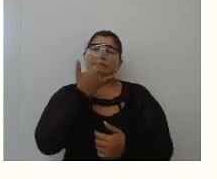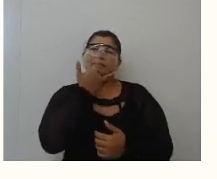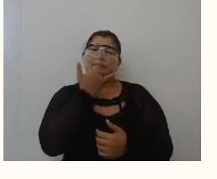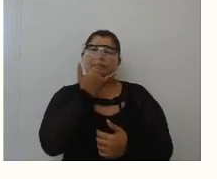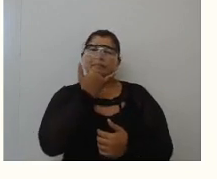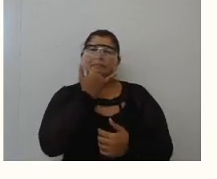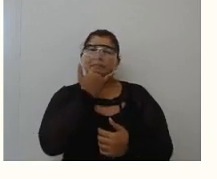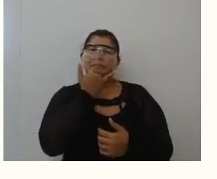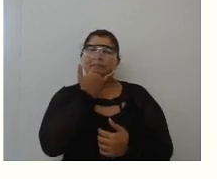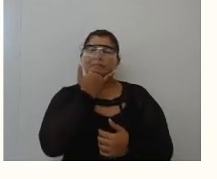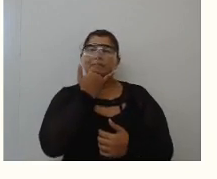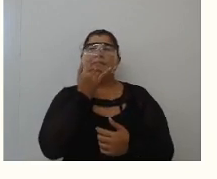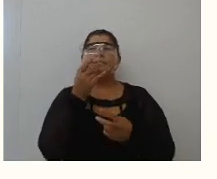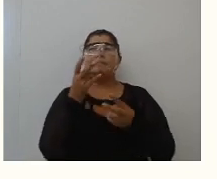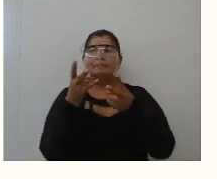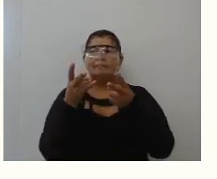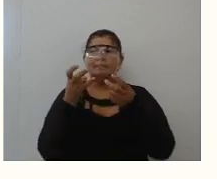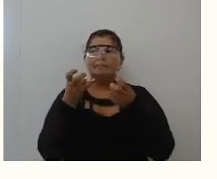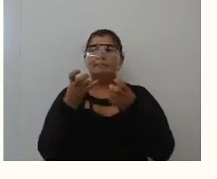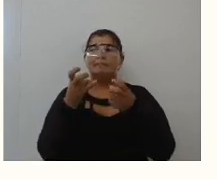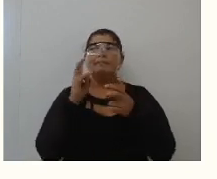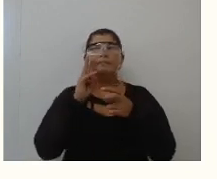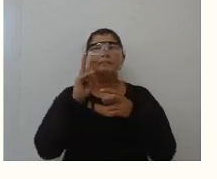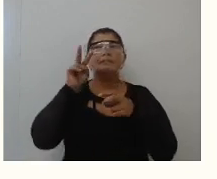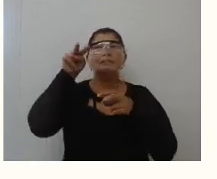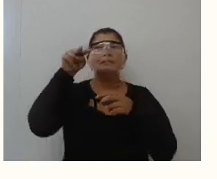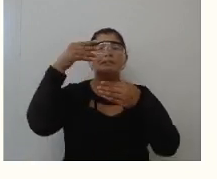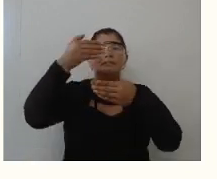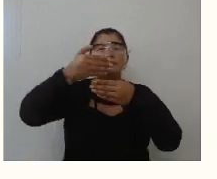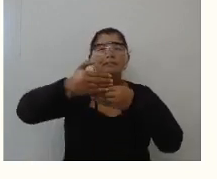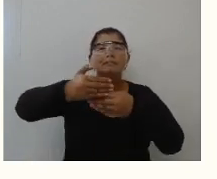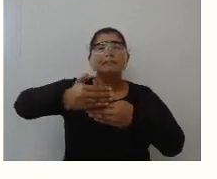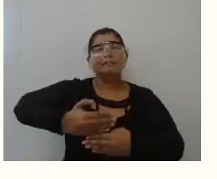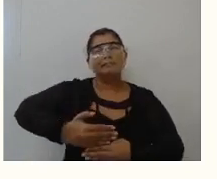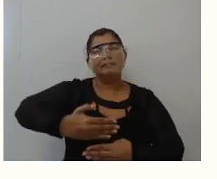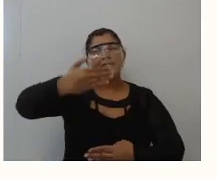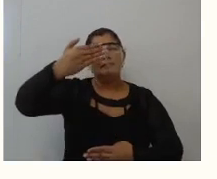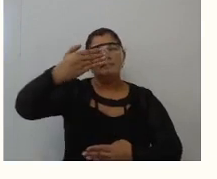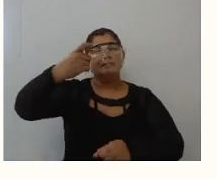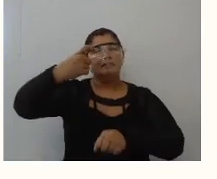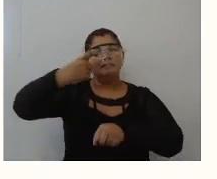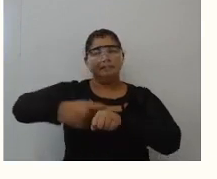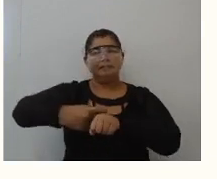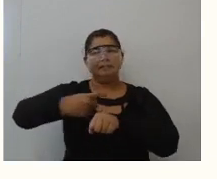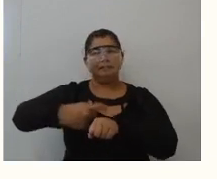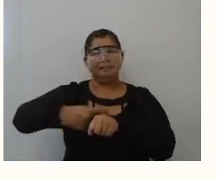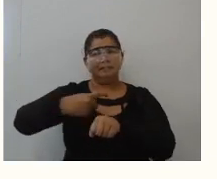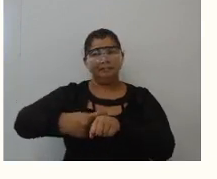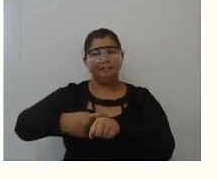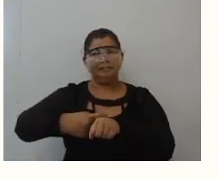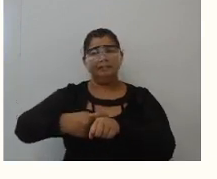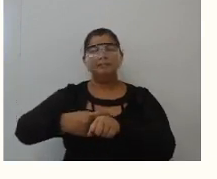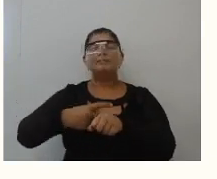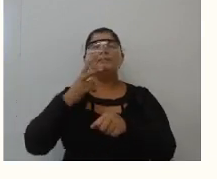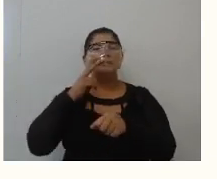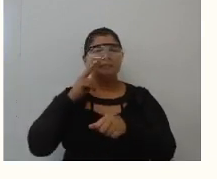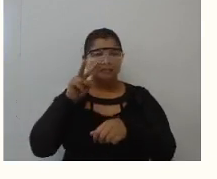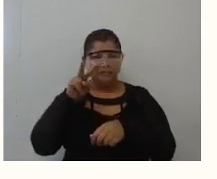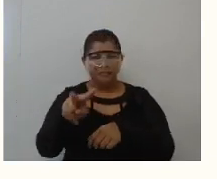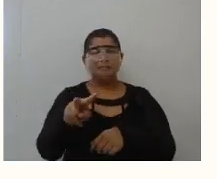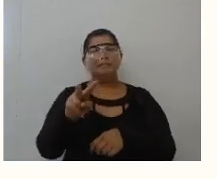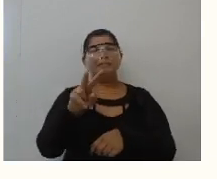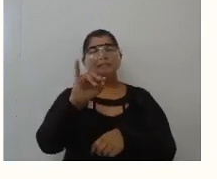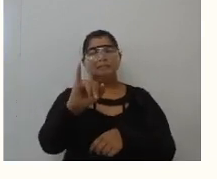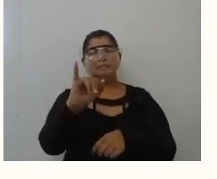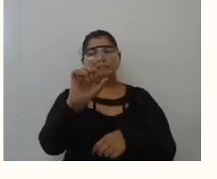Ó, verifique se o muro é sólido. Verifique isso.